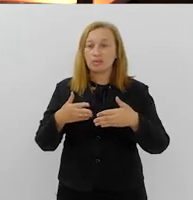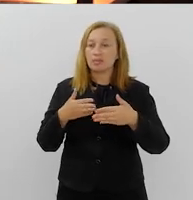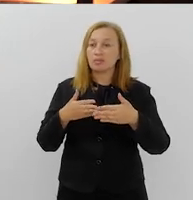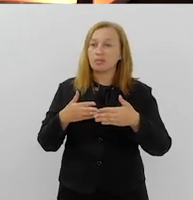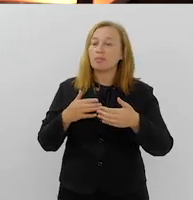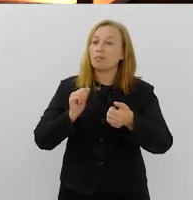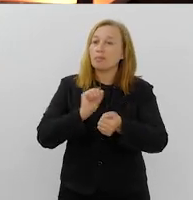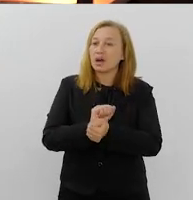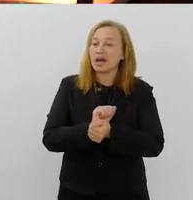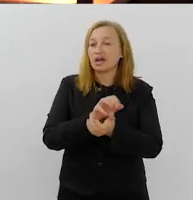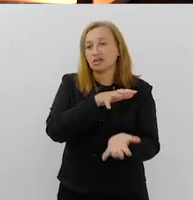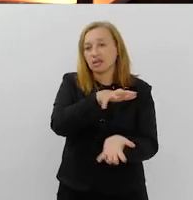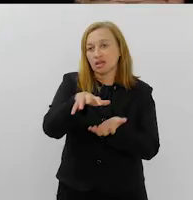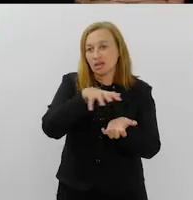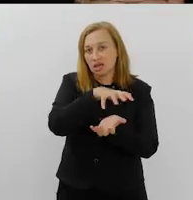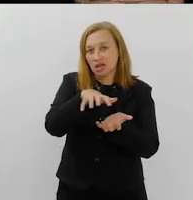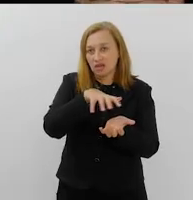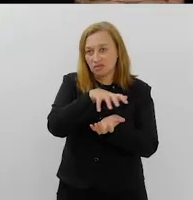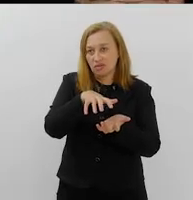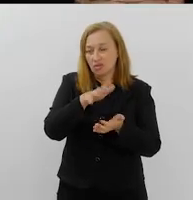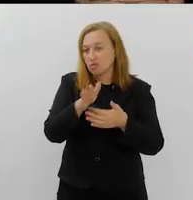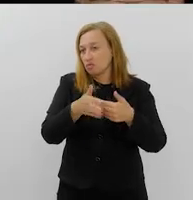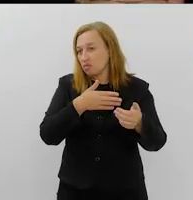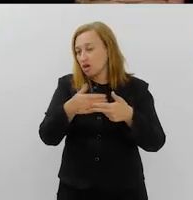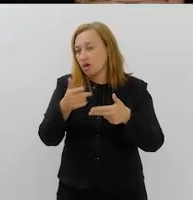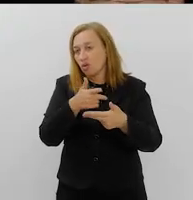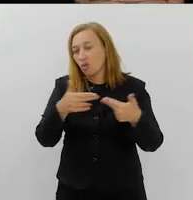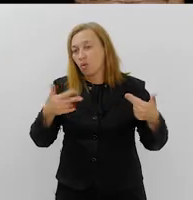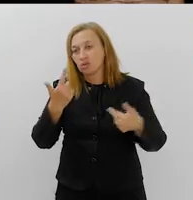detido em alguma barreira de greve, alguma coisa,